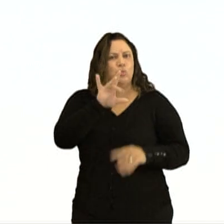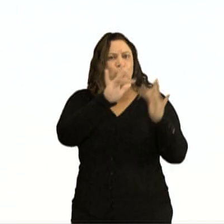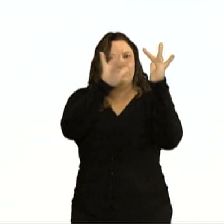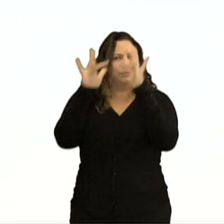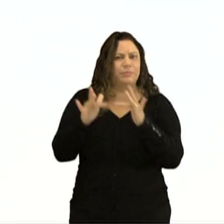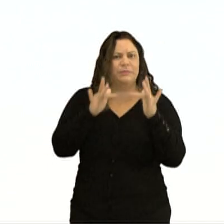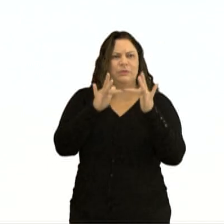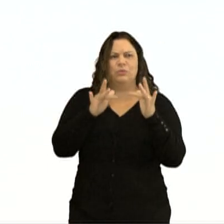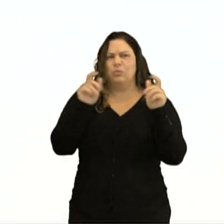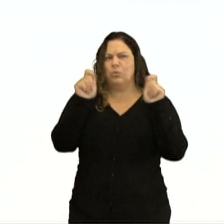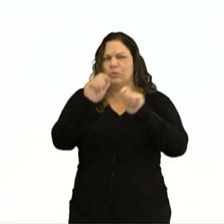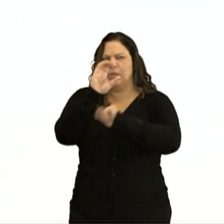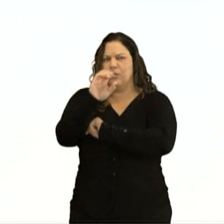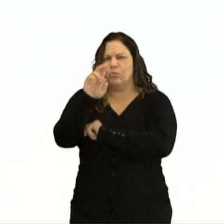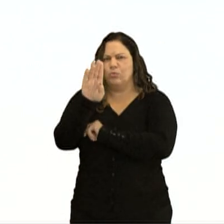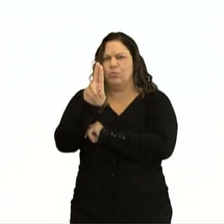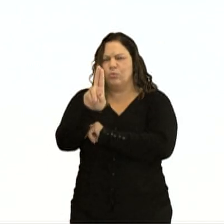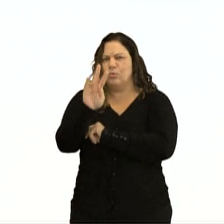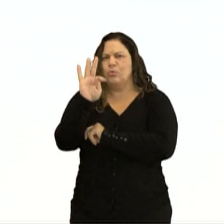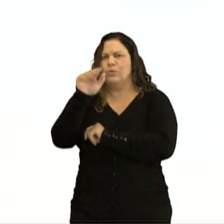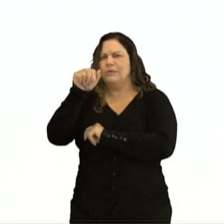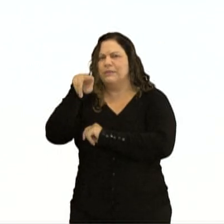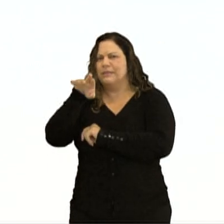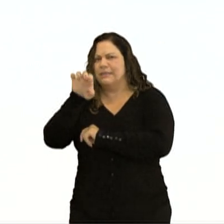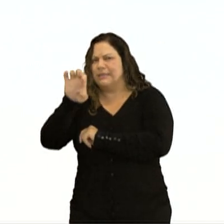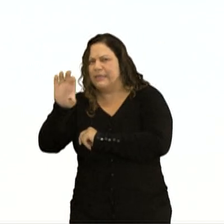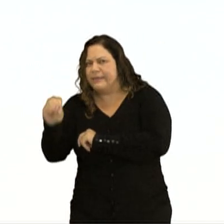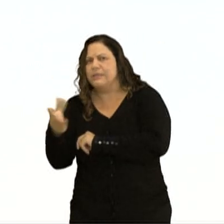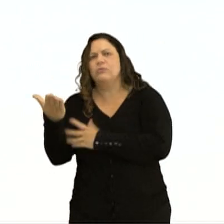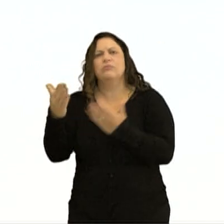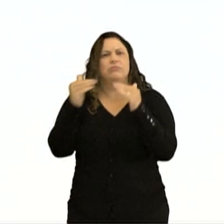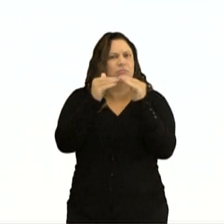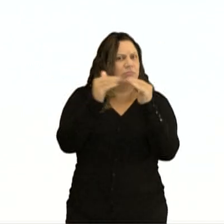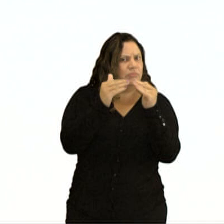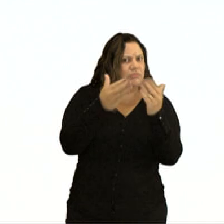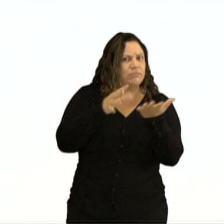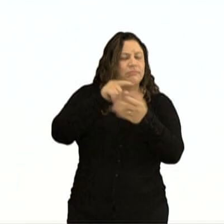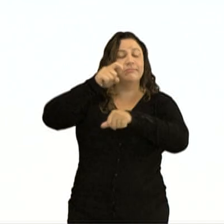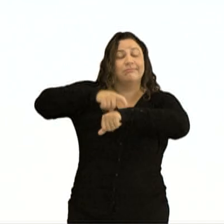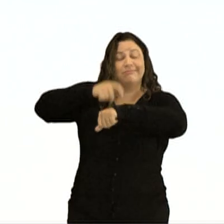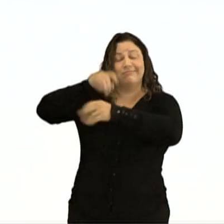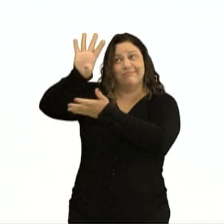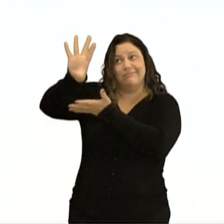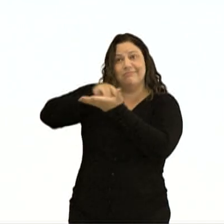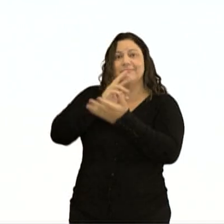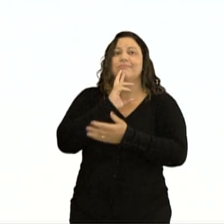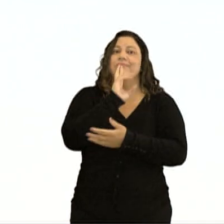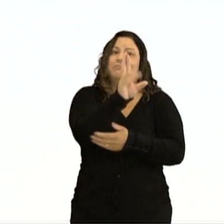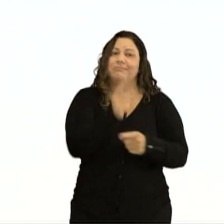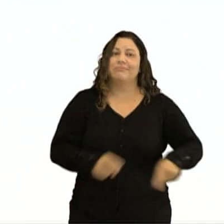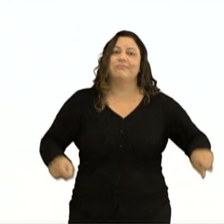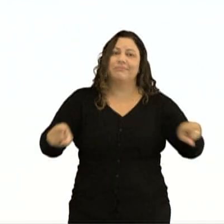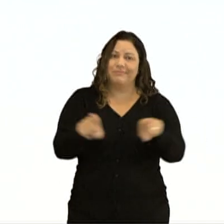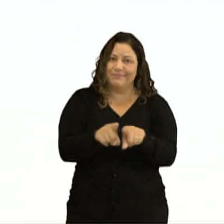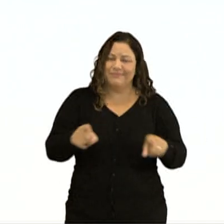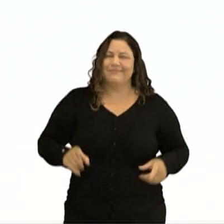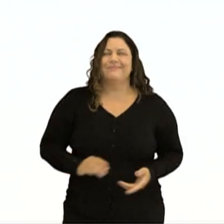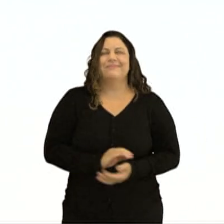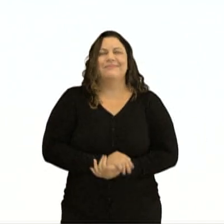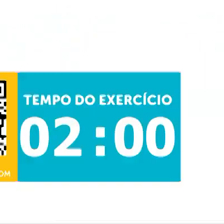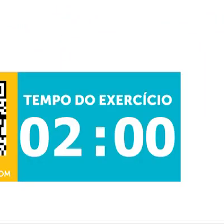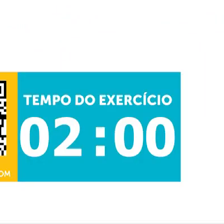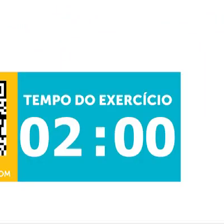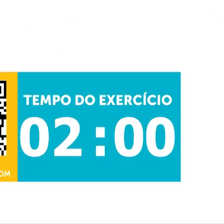contato cutâneo? Você concorda com isso? Vou dar um tempinho para você copiar, responder e a gente já volta para juntos conferirmos. Até já!